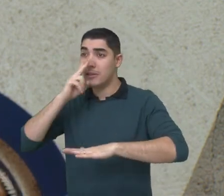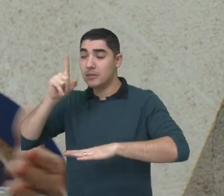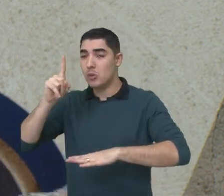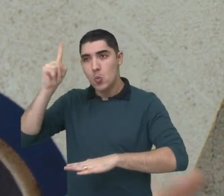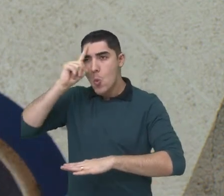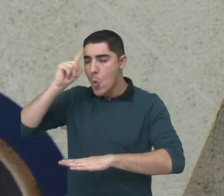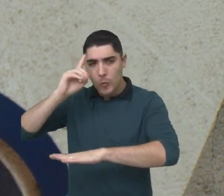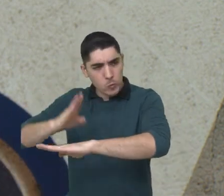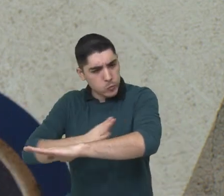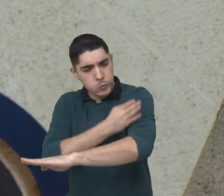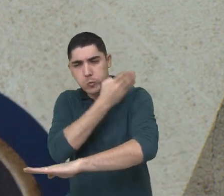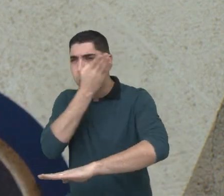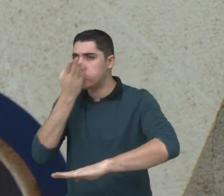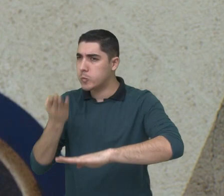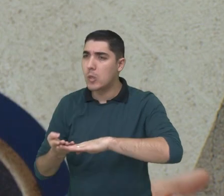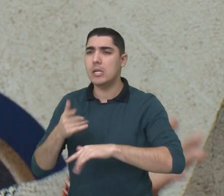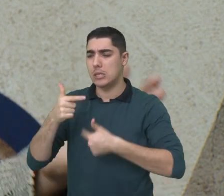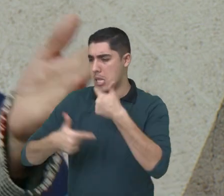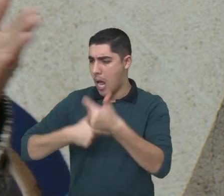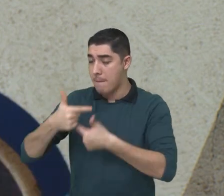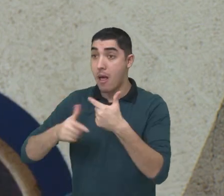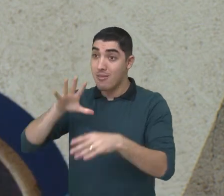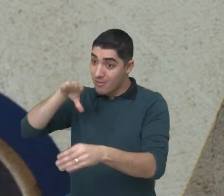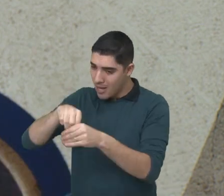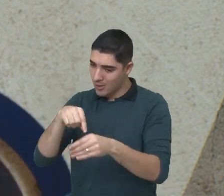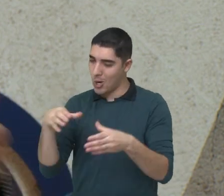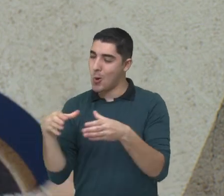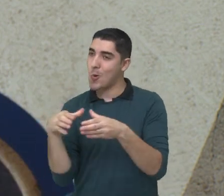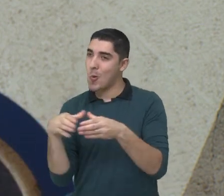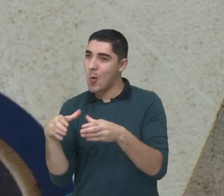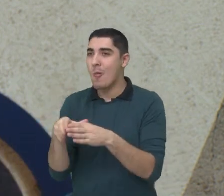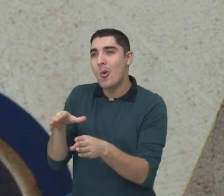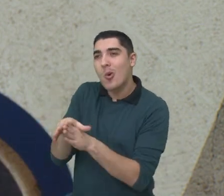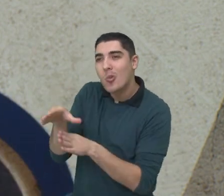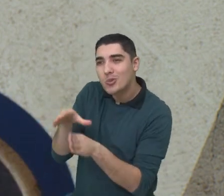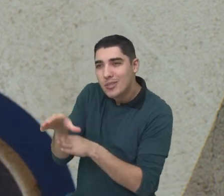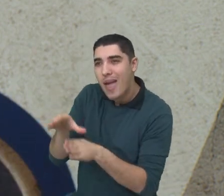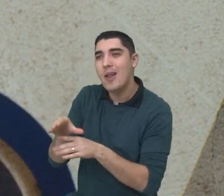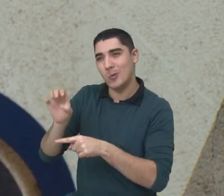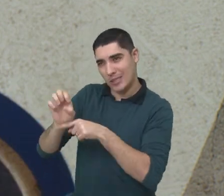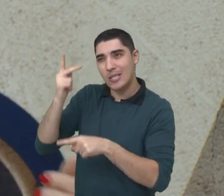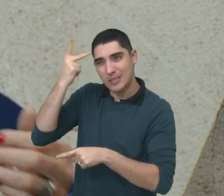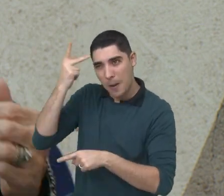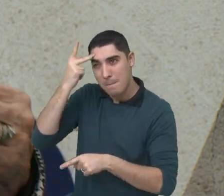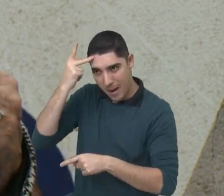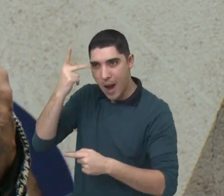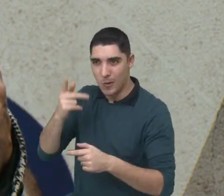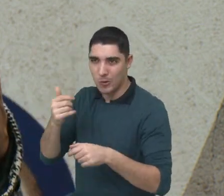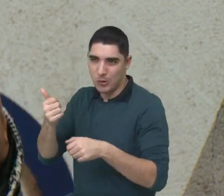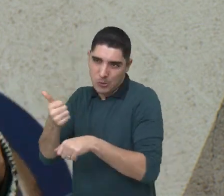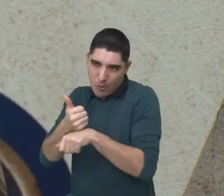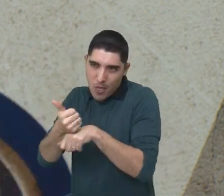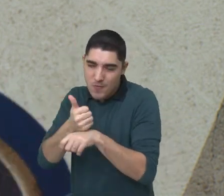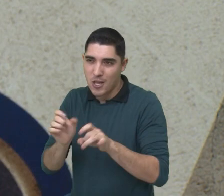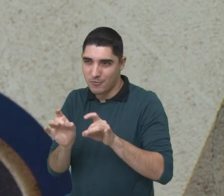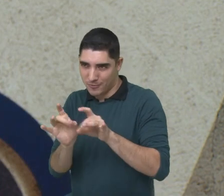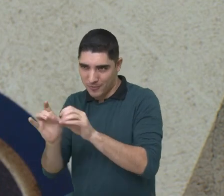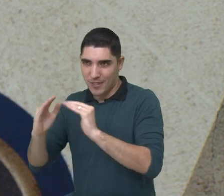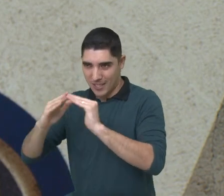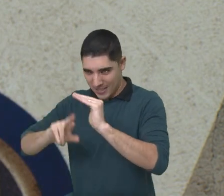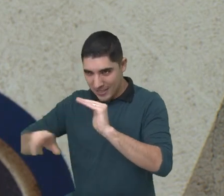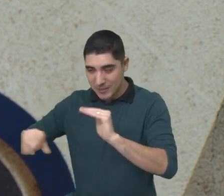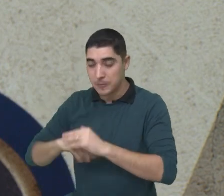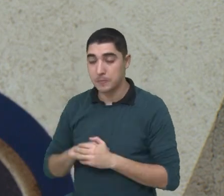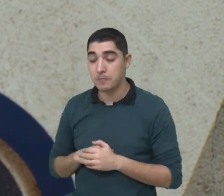que é praticamente integral, a trabalhar dentro do conselho, e isso daí vem vindo